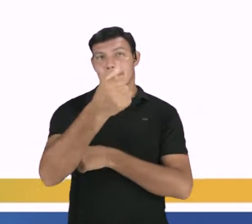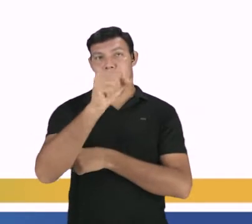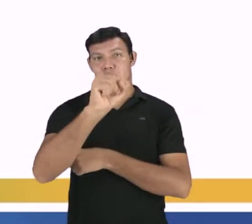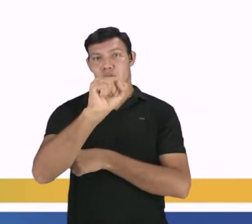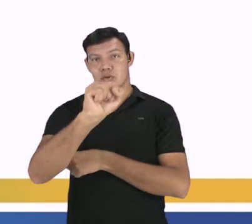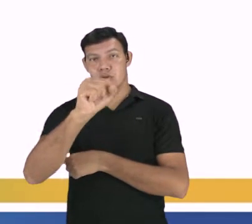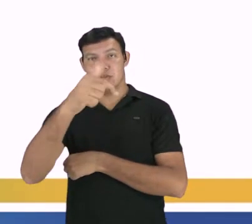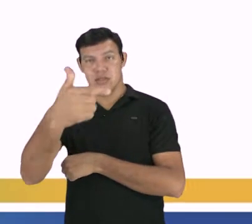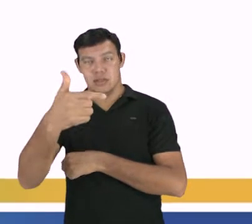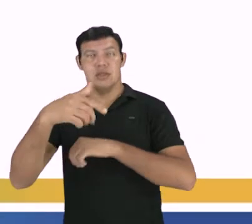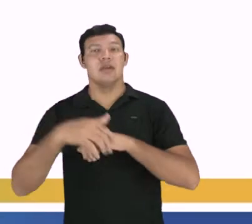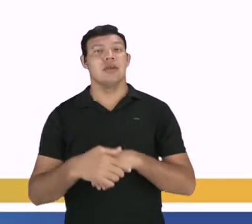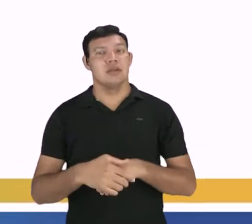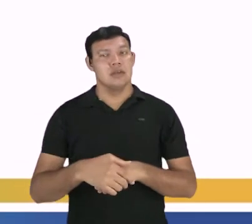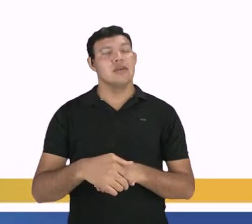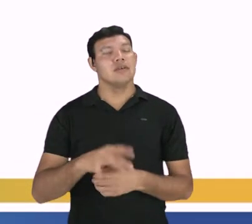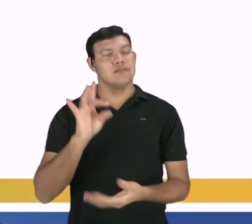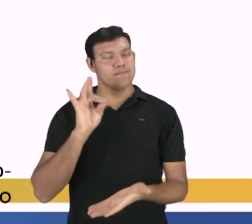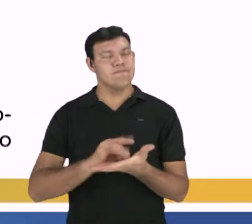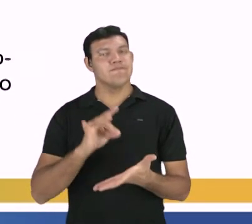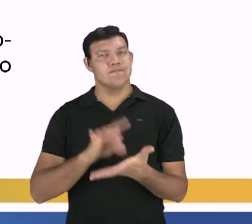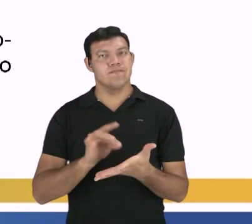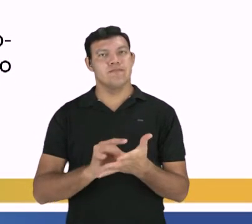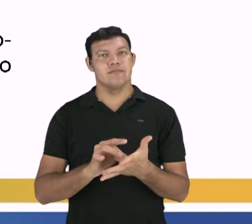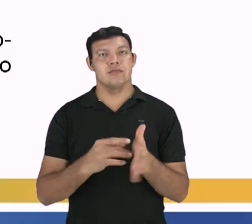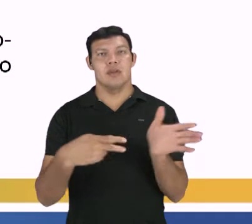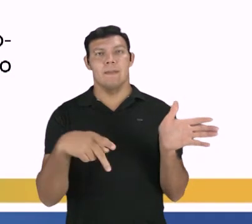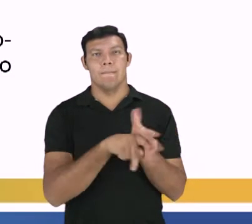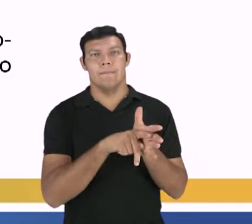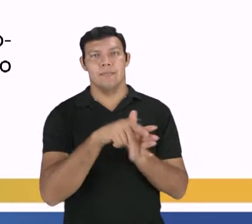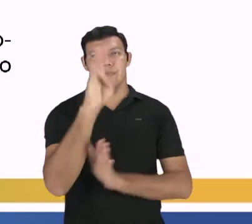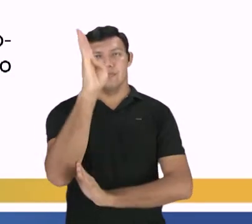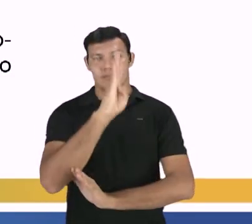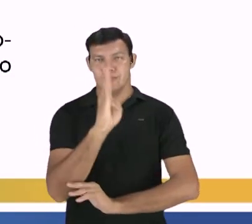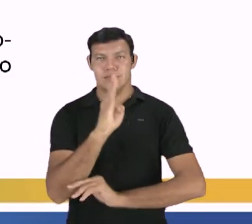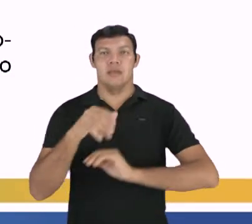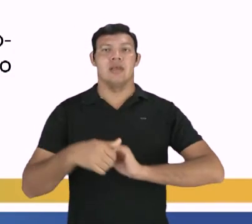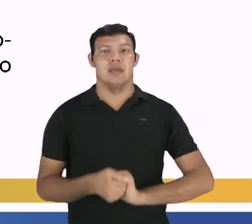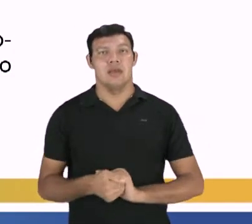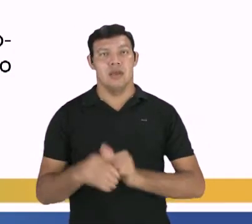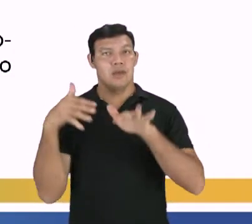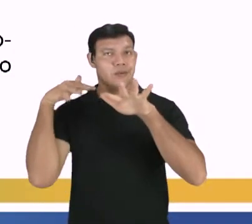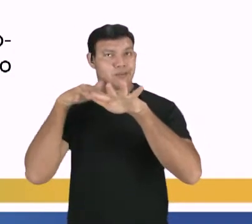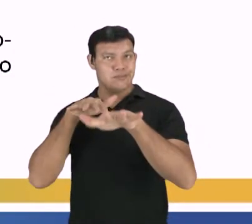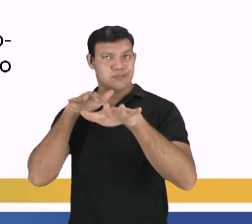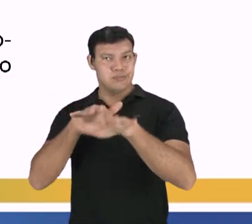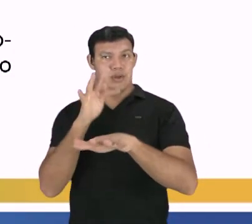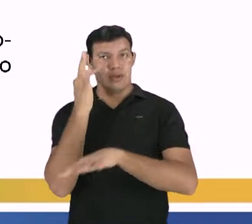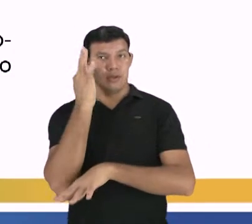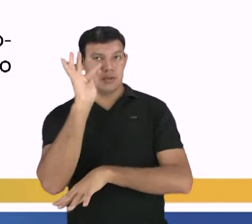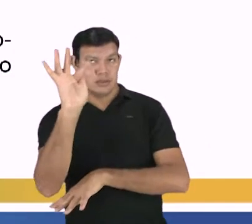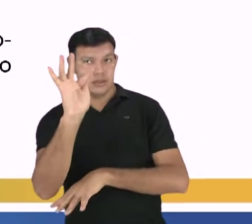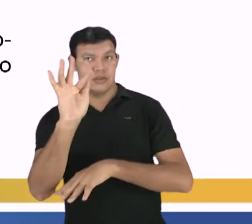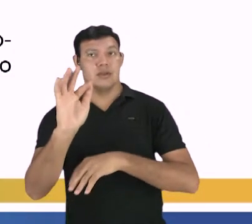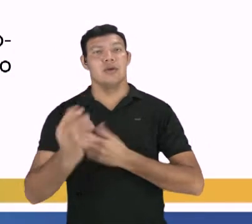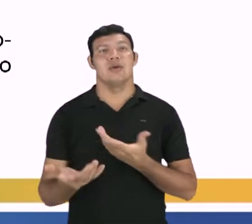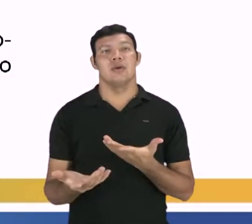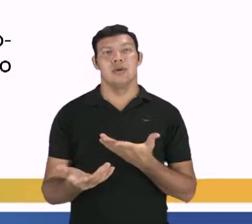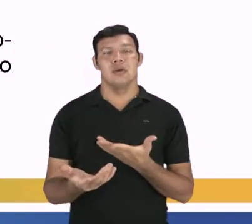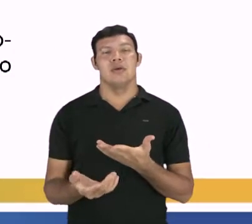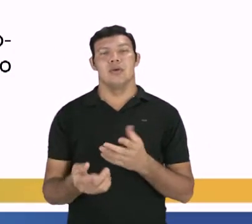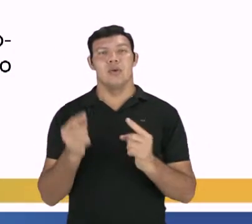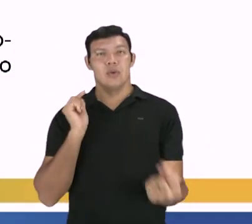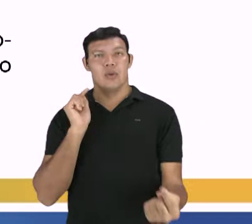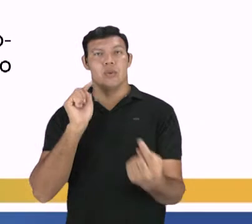temos o parnasianismo de fato aqui no Brasil. Esse movimento francês teve cunho poético